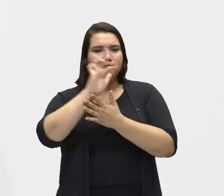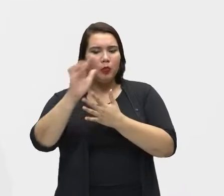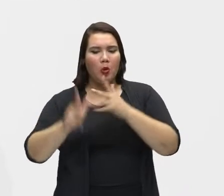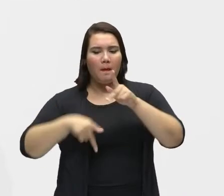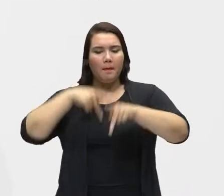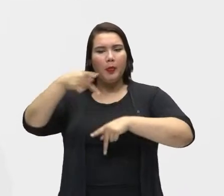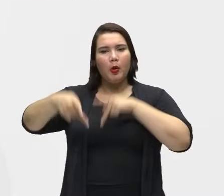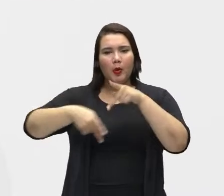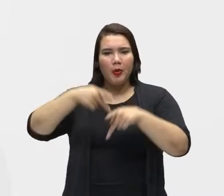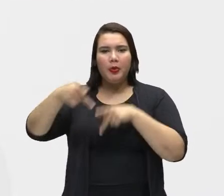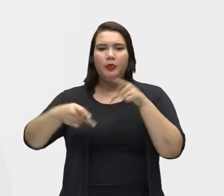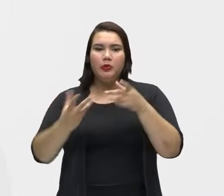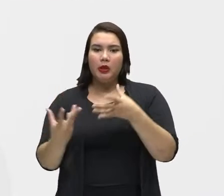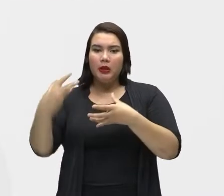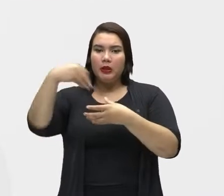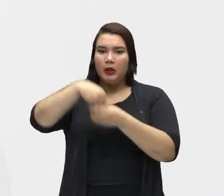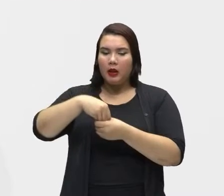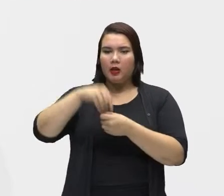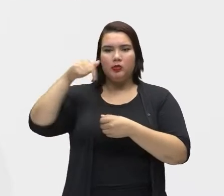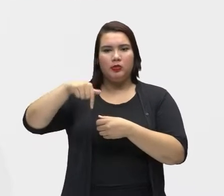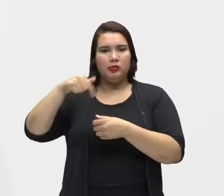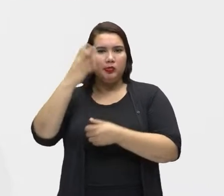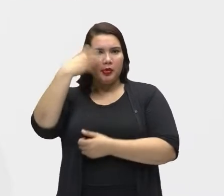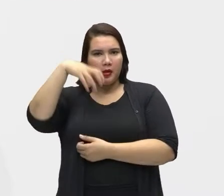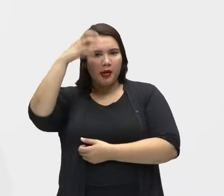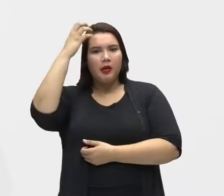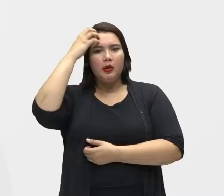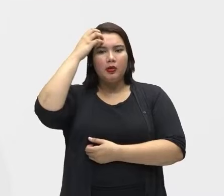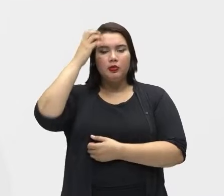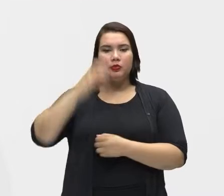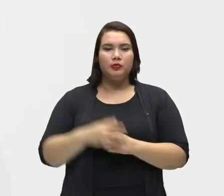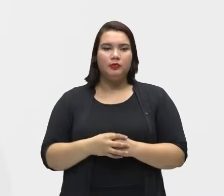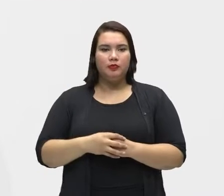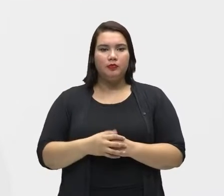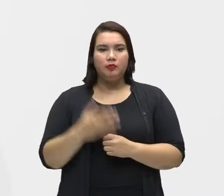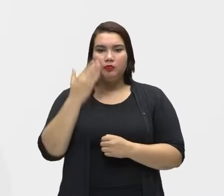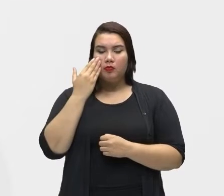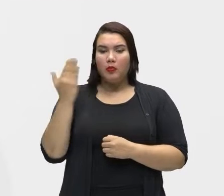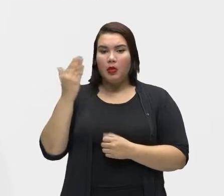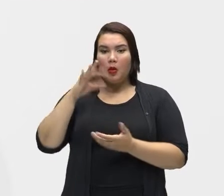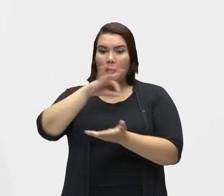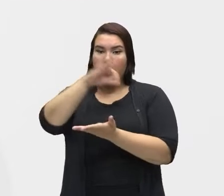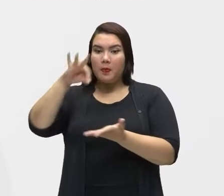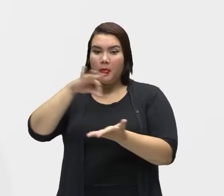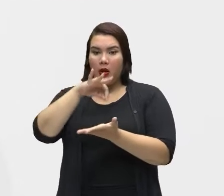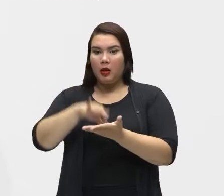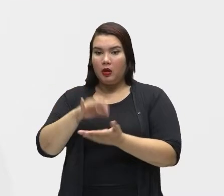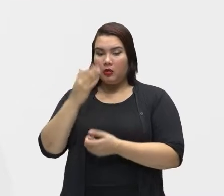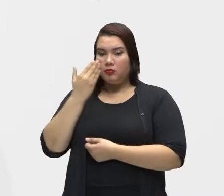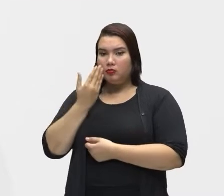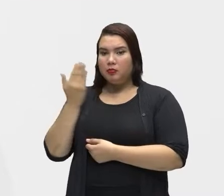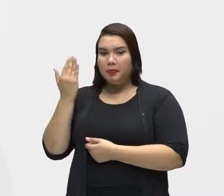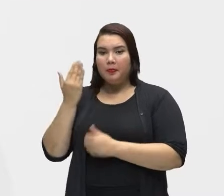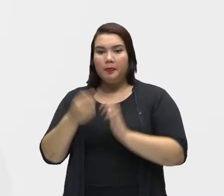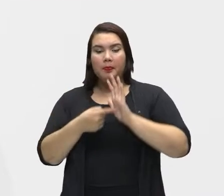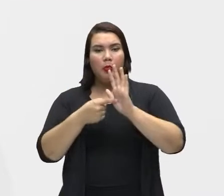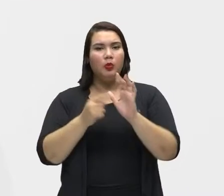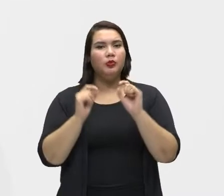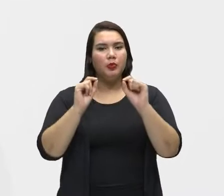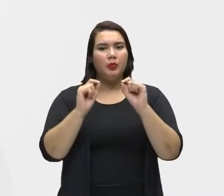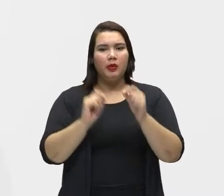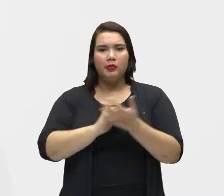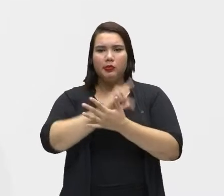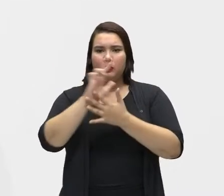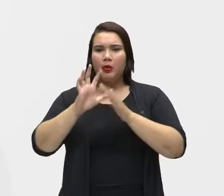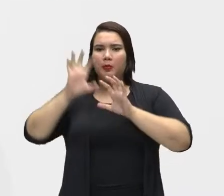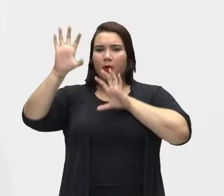diversidade dos povos que constituíam esses reinos. Aqui nesse mapinha, a gente pode observar os diferentes reinos que